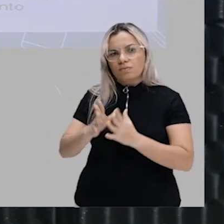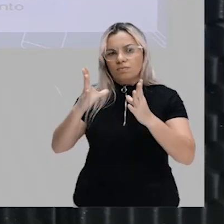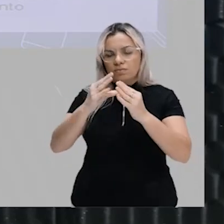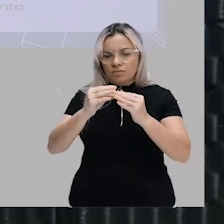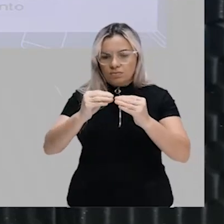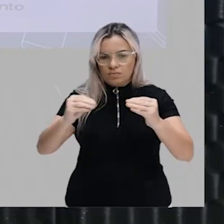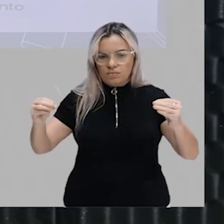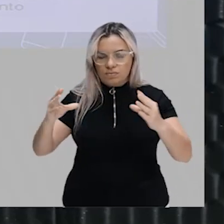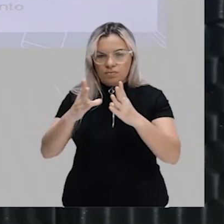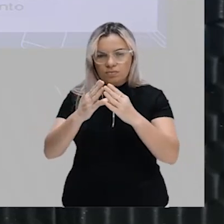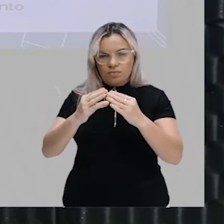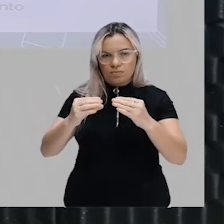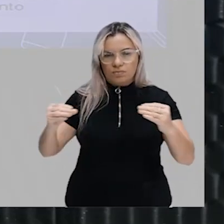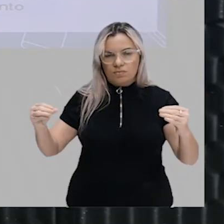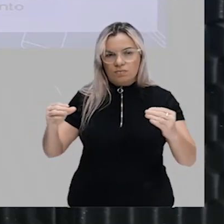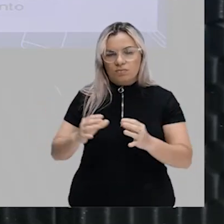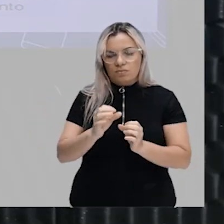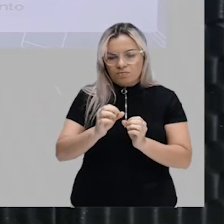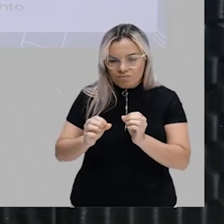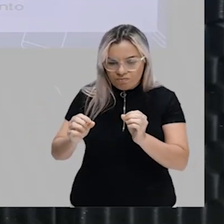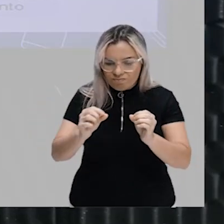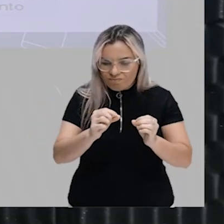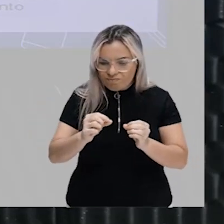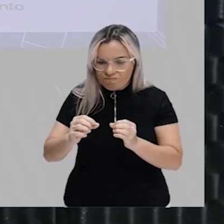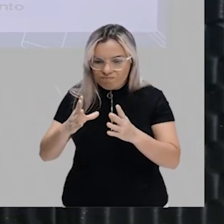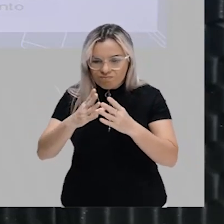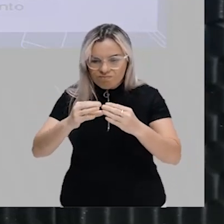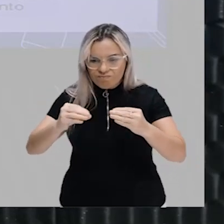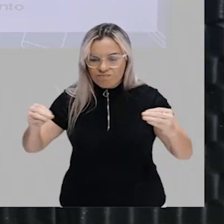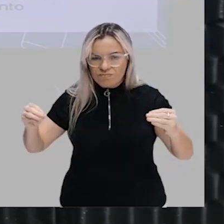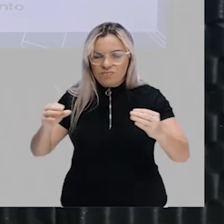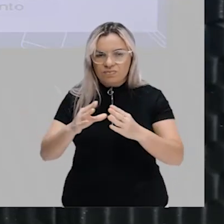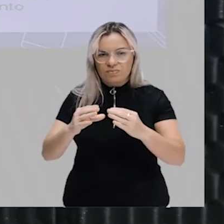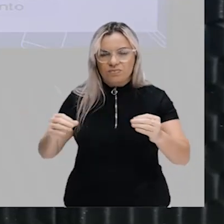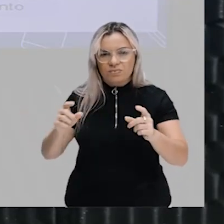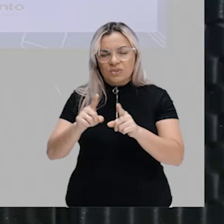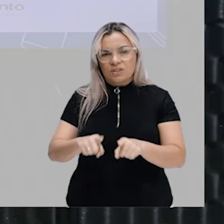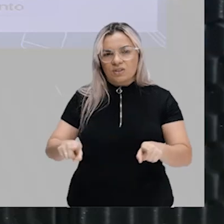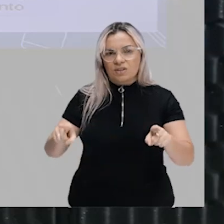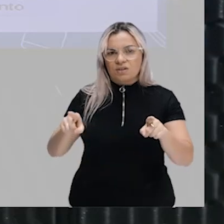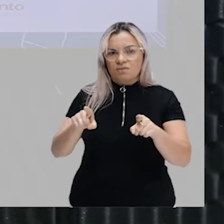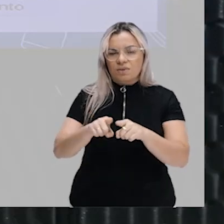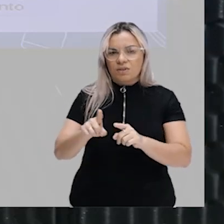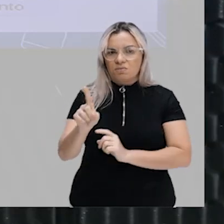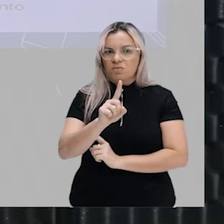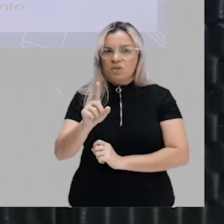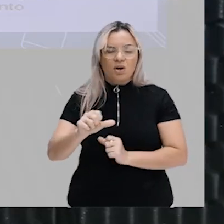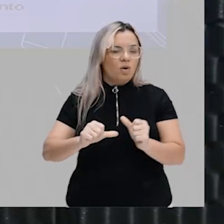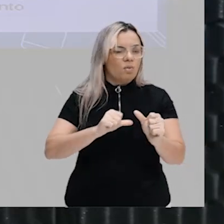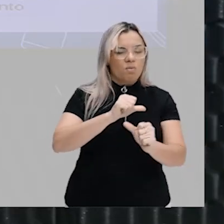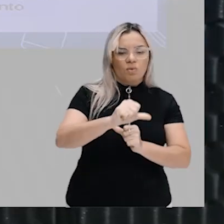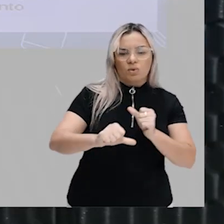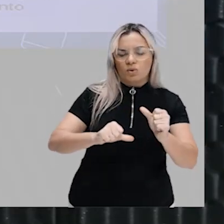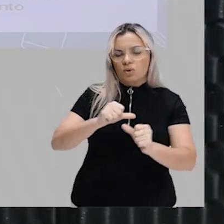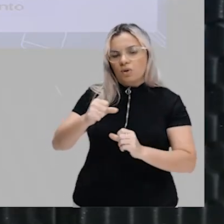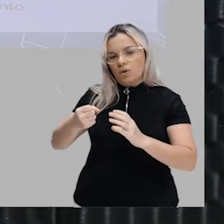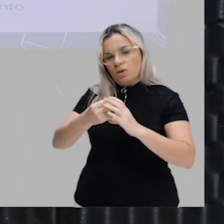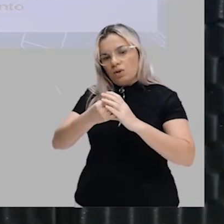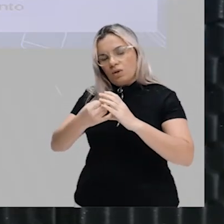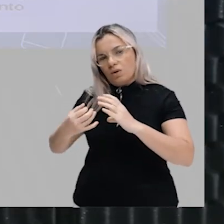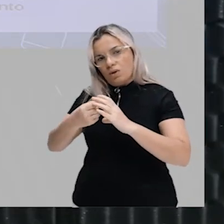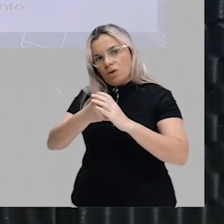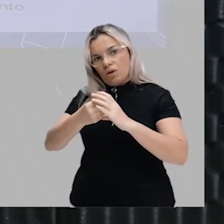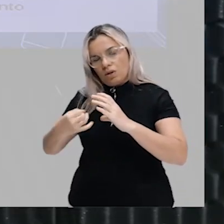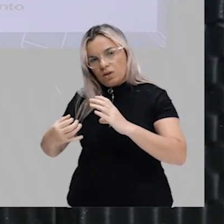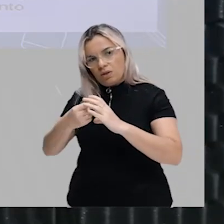eliminar boa parte dos micro-organismos e, ao mesmo tempo, você não vai alterar as características organolépticas,